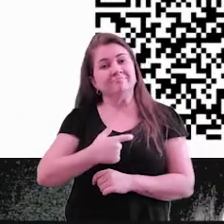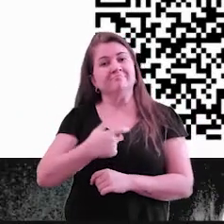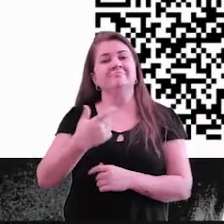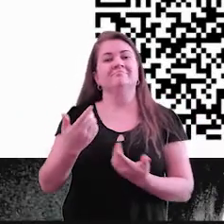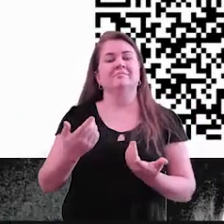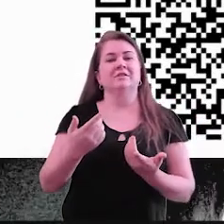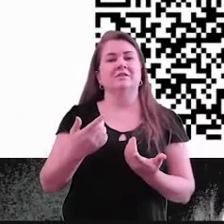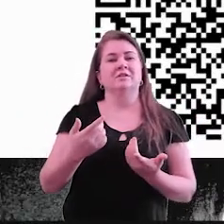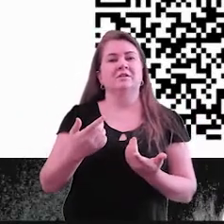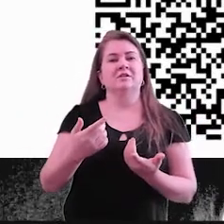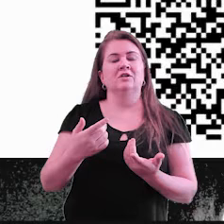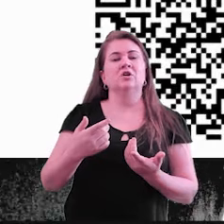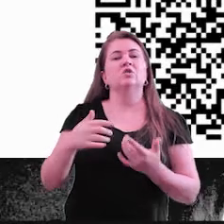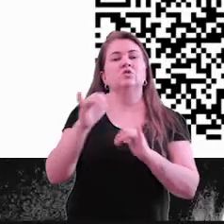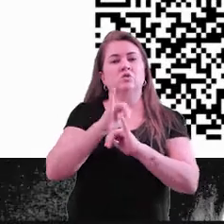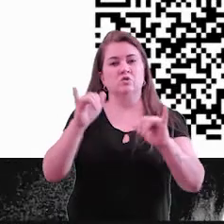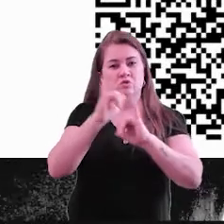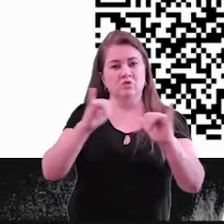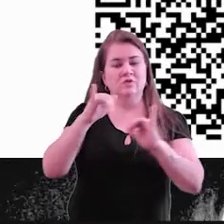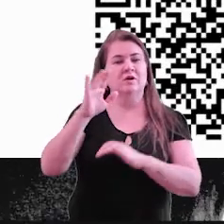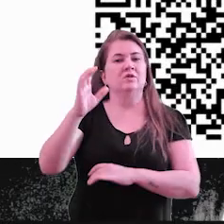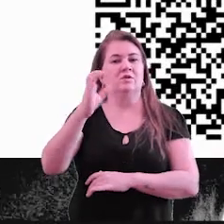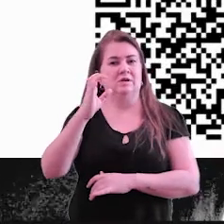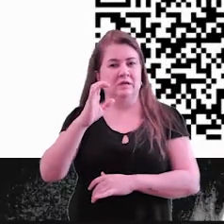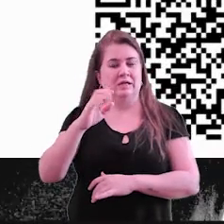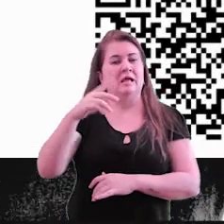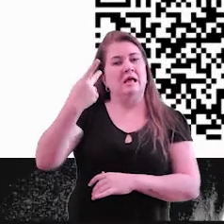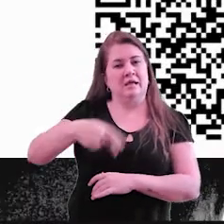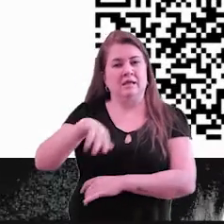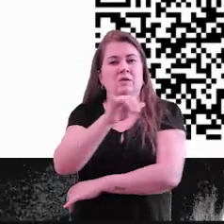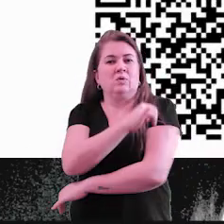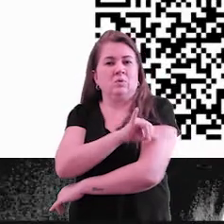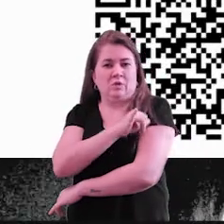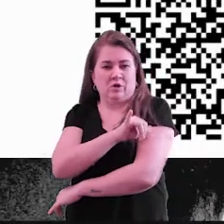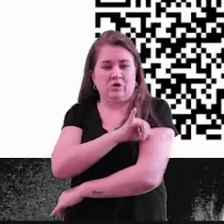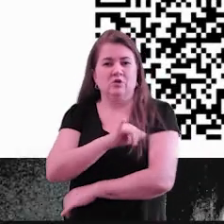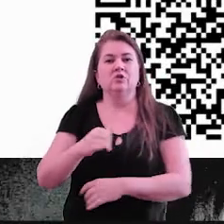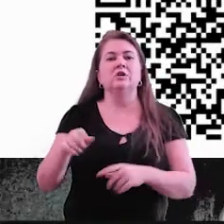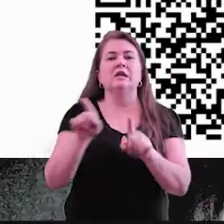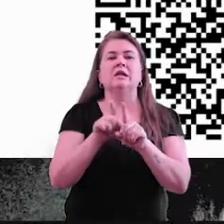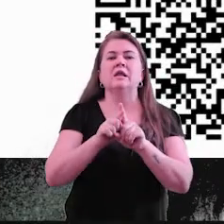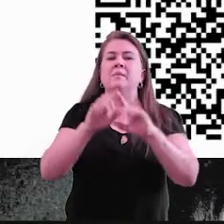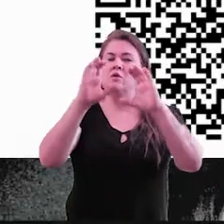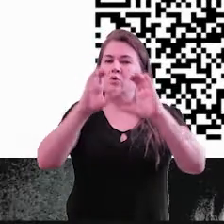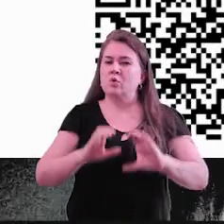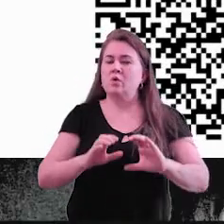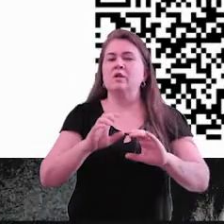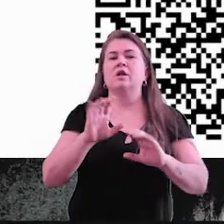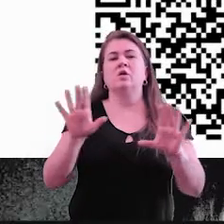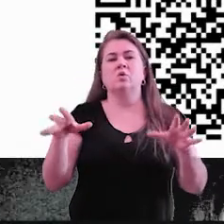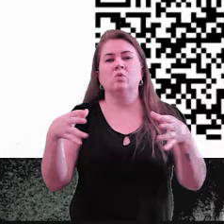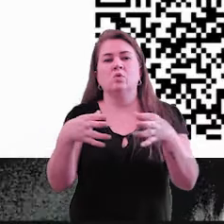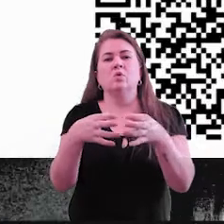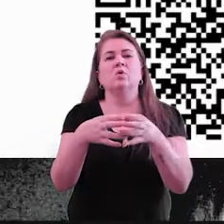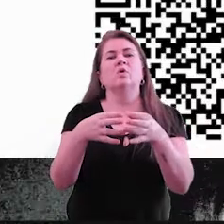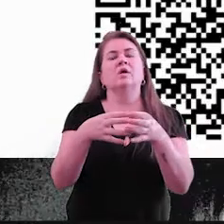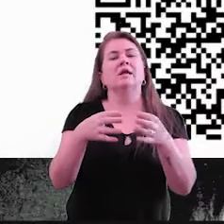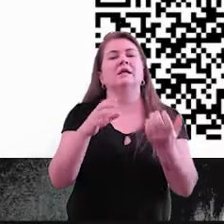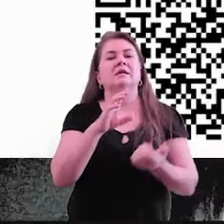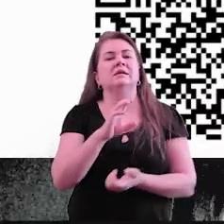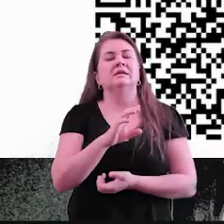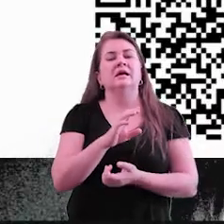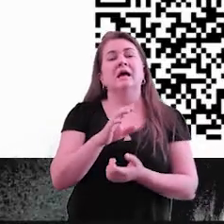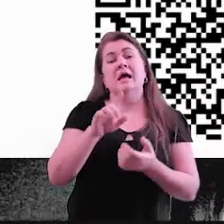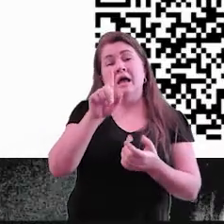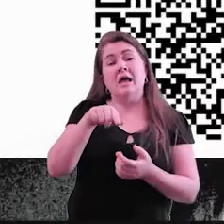Janeiro, né, e coordeno um grupo de pesquisa que chama Grupo MCCAC, que é o Grupo de Museus e Centros de Ciências Acessíveis. E